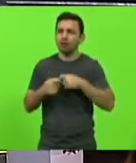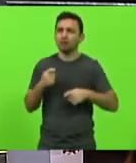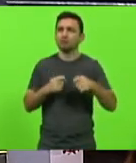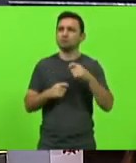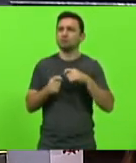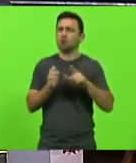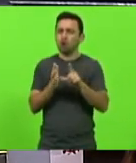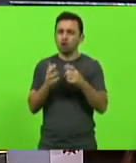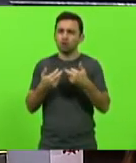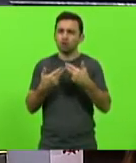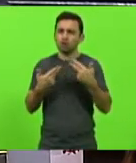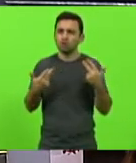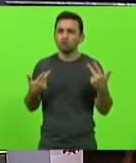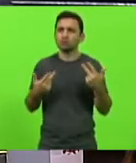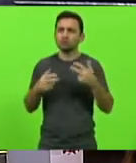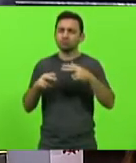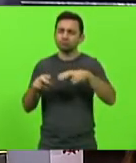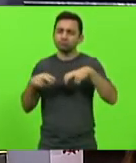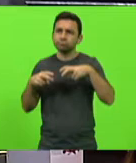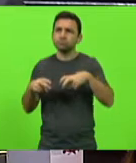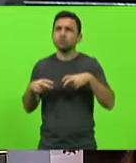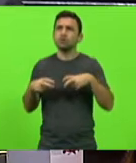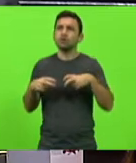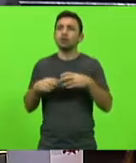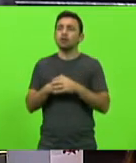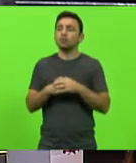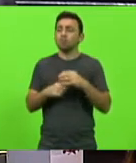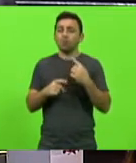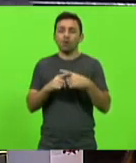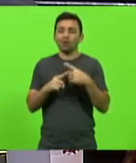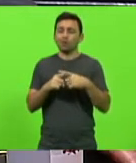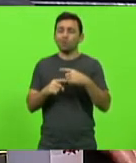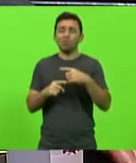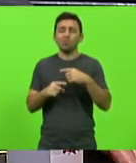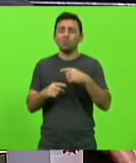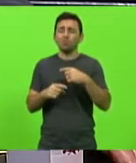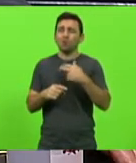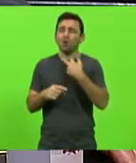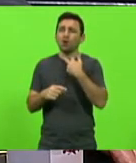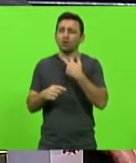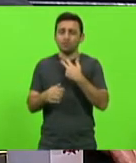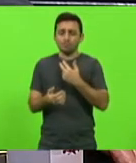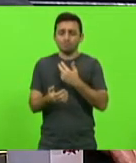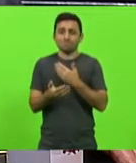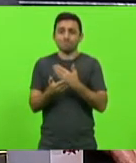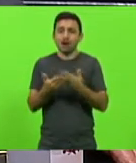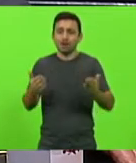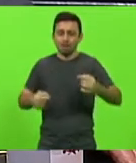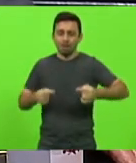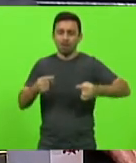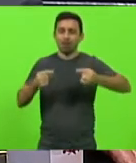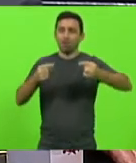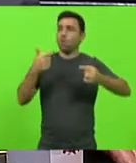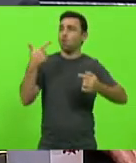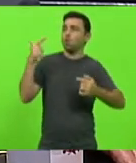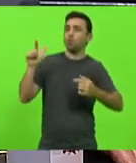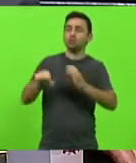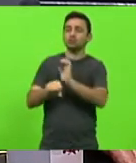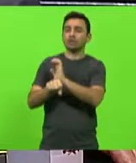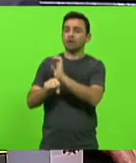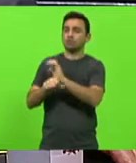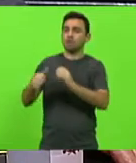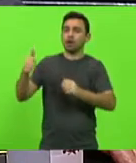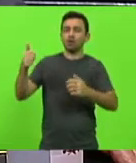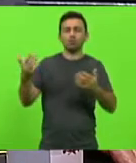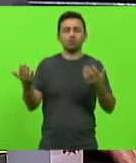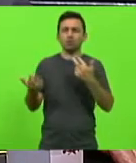agronegócio, para não perder a competitividade para outros estados. Nós já temos empresas que já